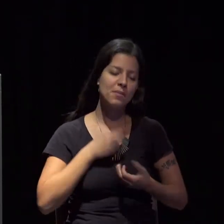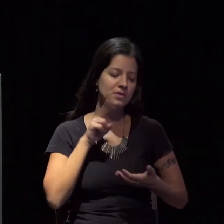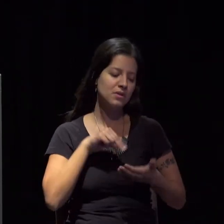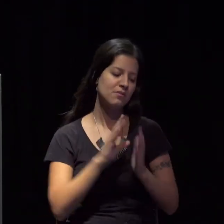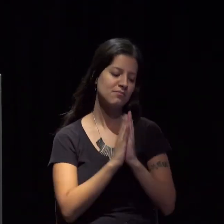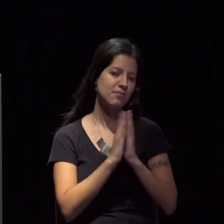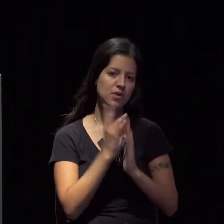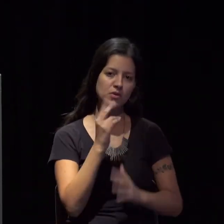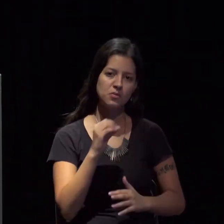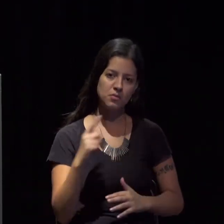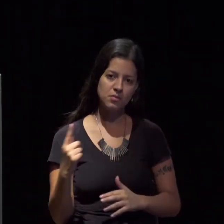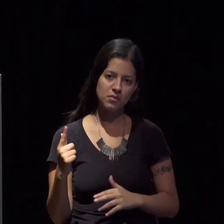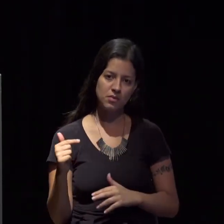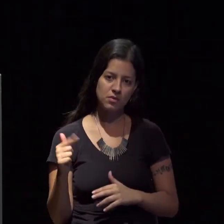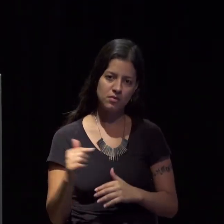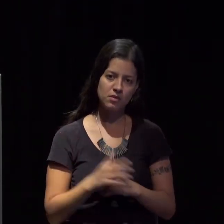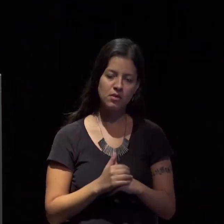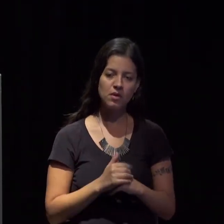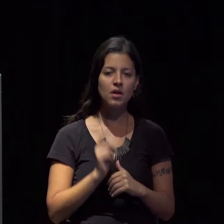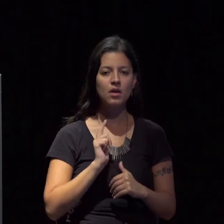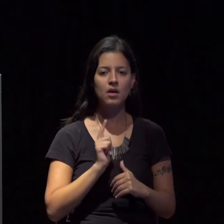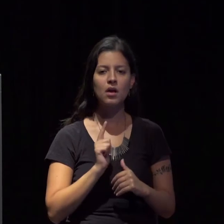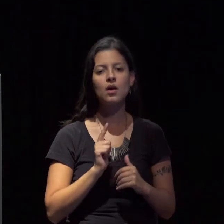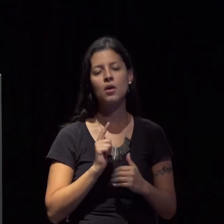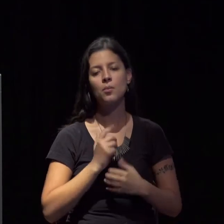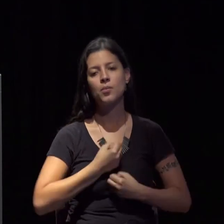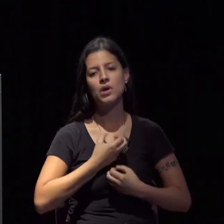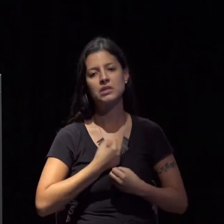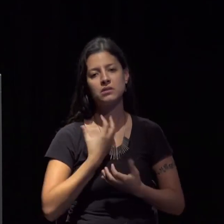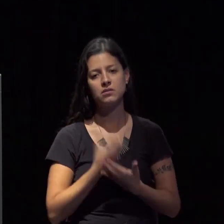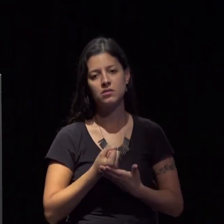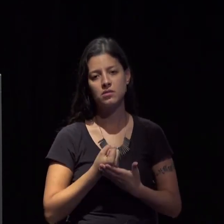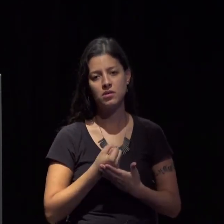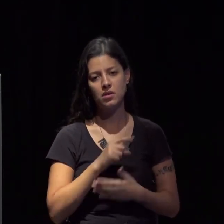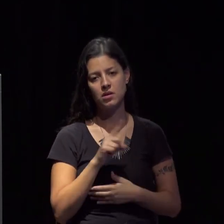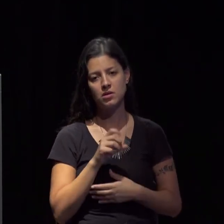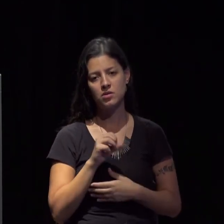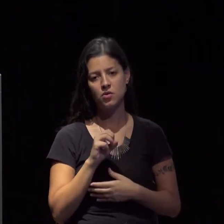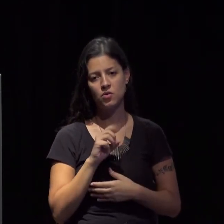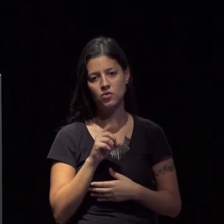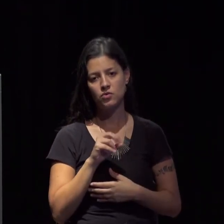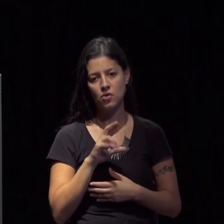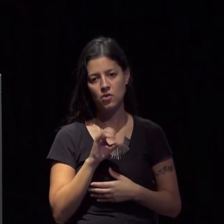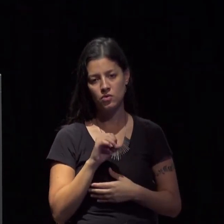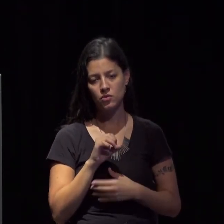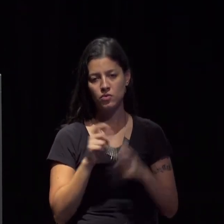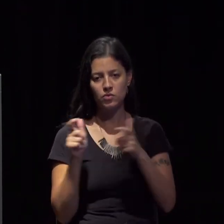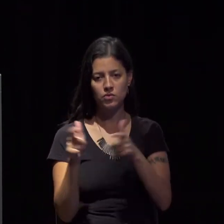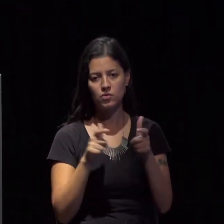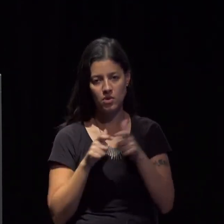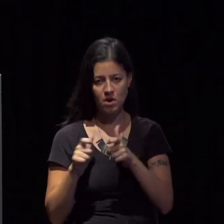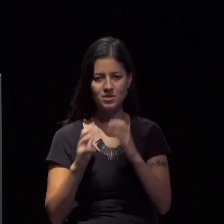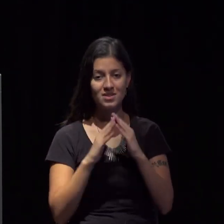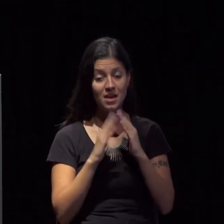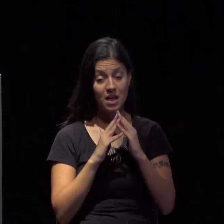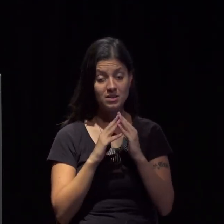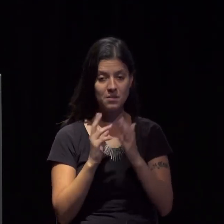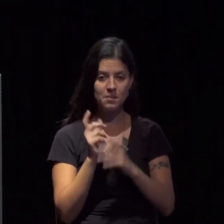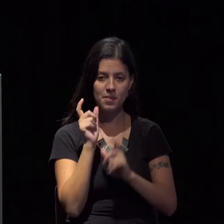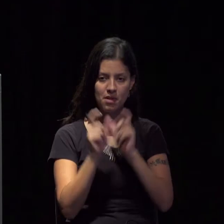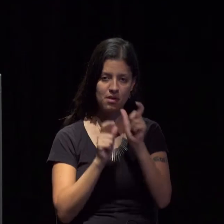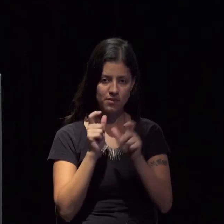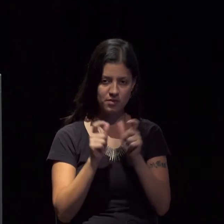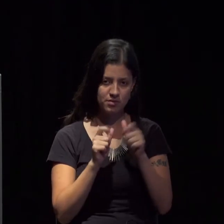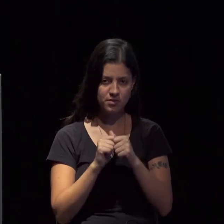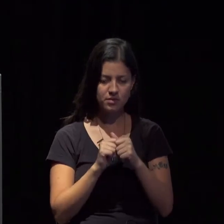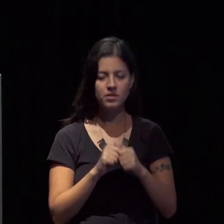2017. Sua obra poética foi reunida nos volumes Zeosório Blues, Lugares Ares, Casas da Palavra e As